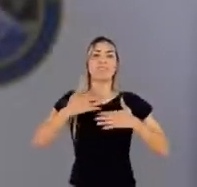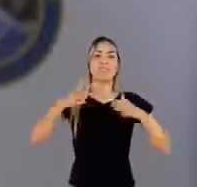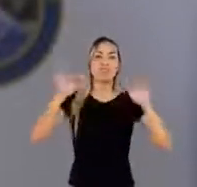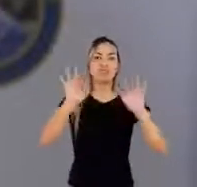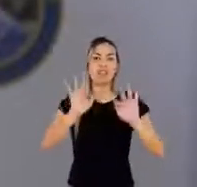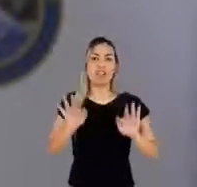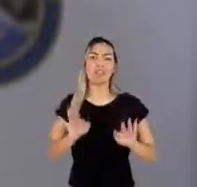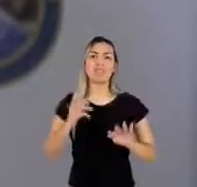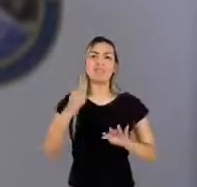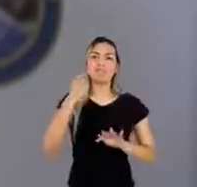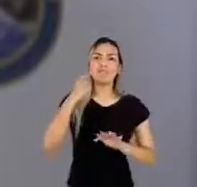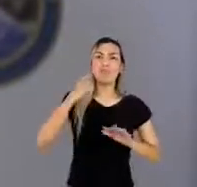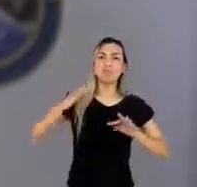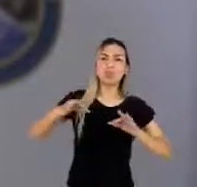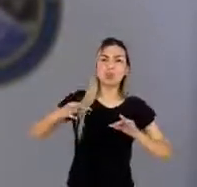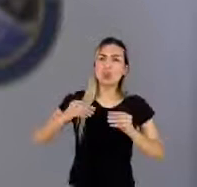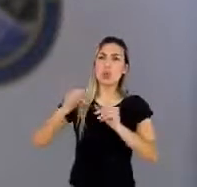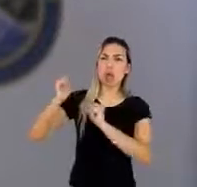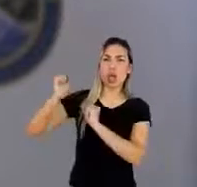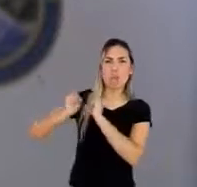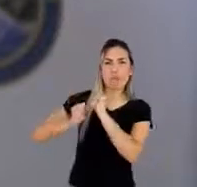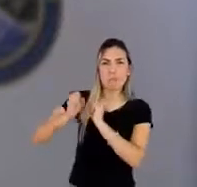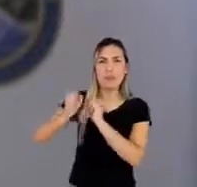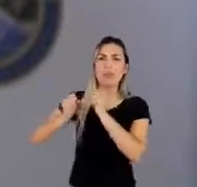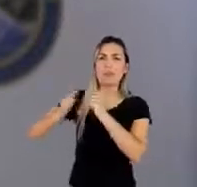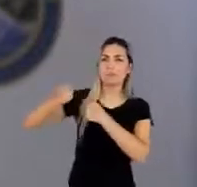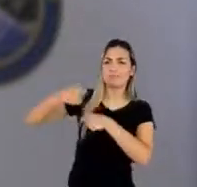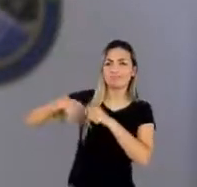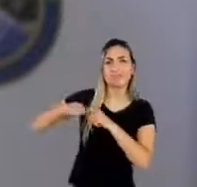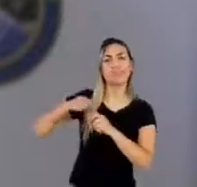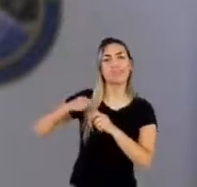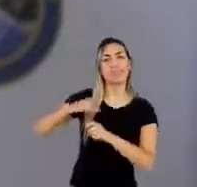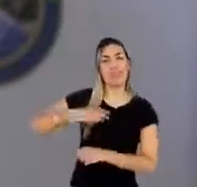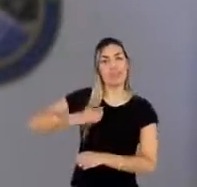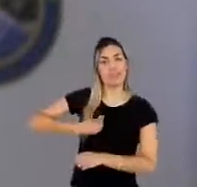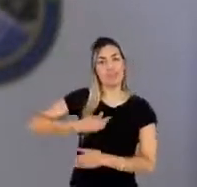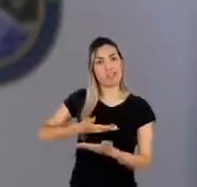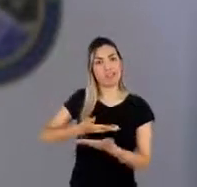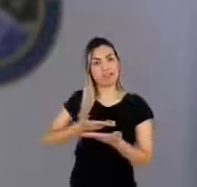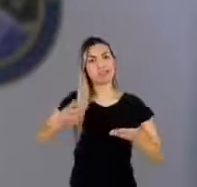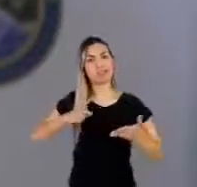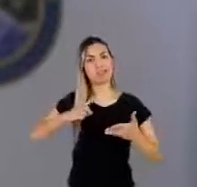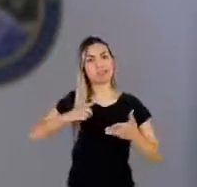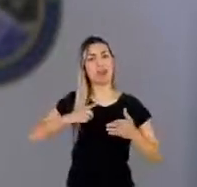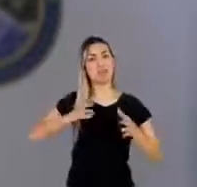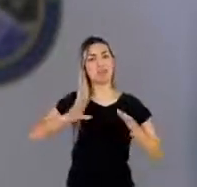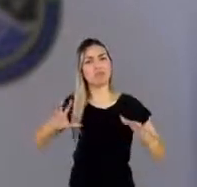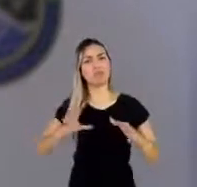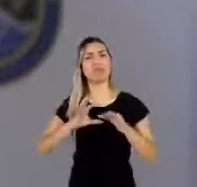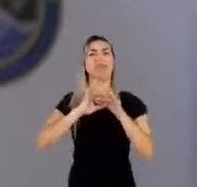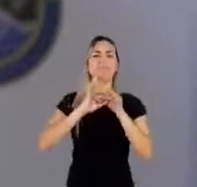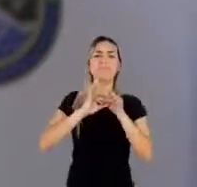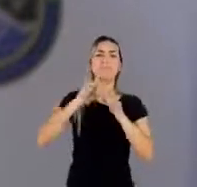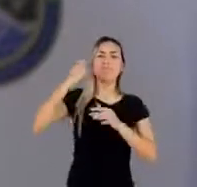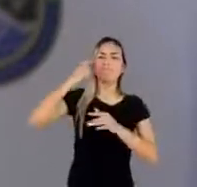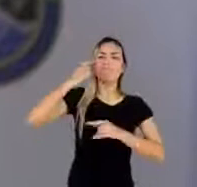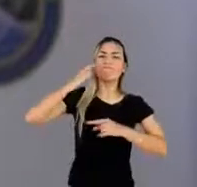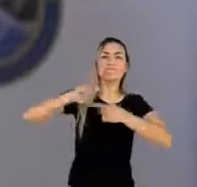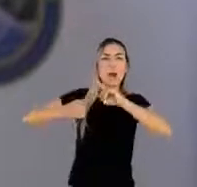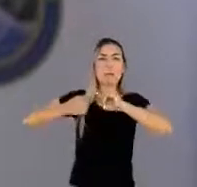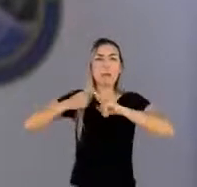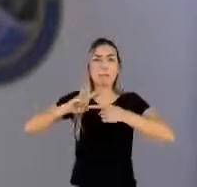Organizações e empresas aqui presente estão Unidas discutindo o futuro e se